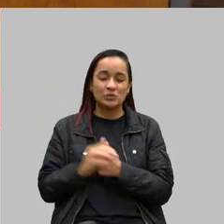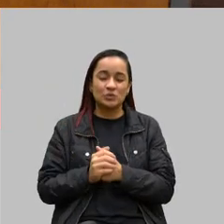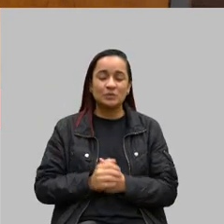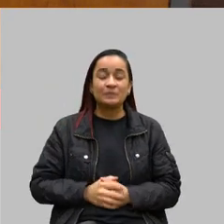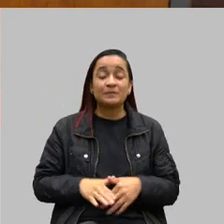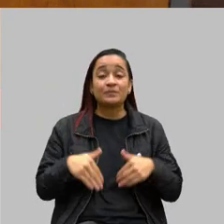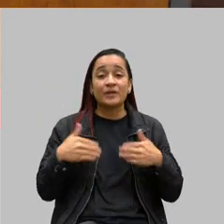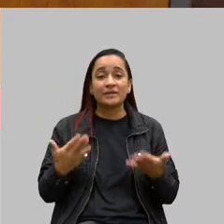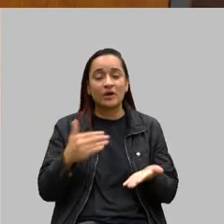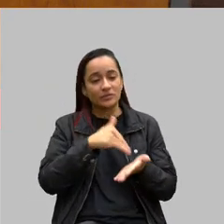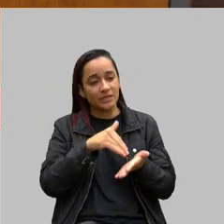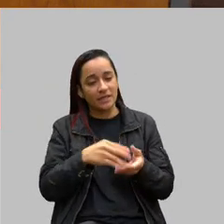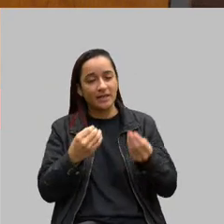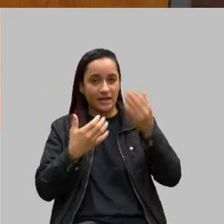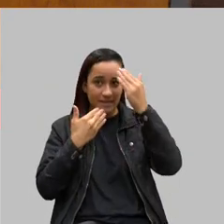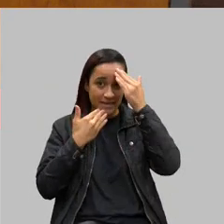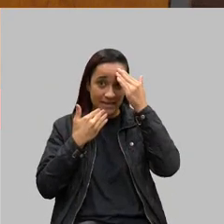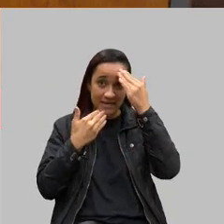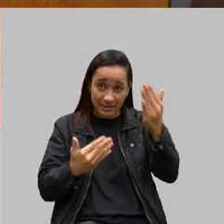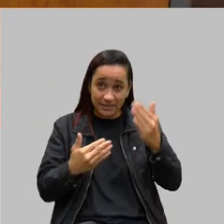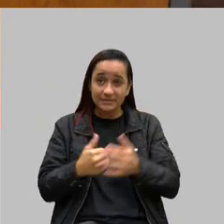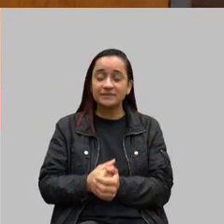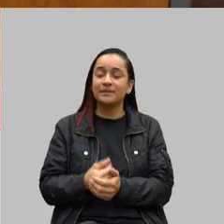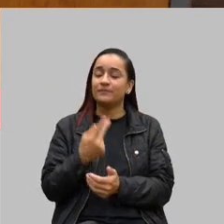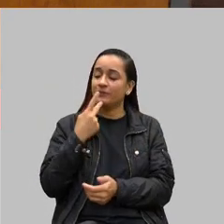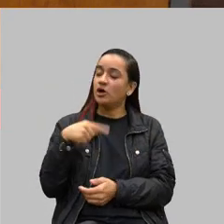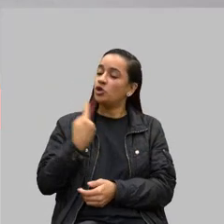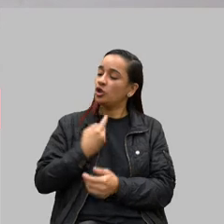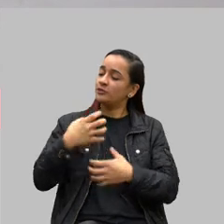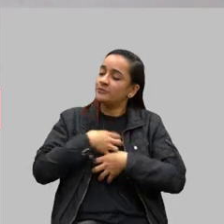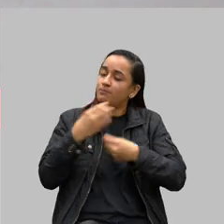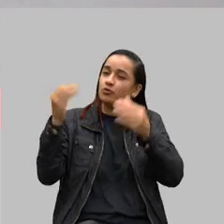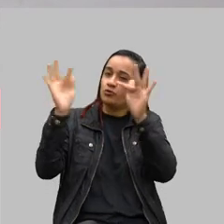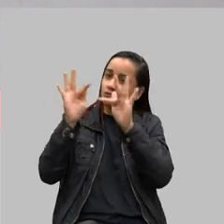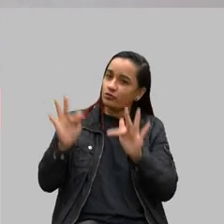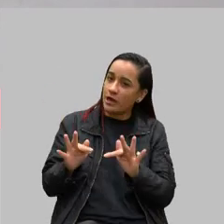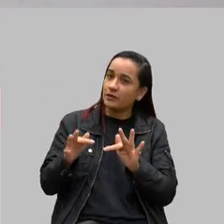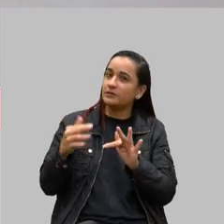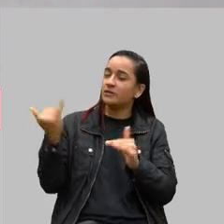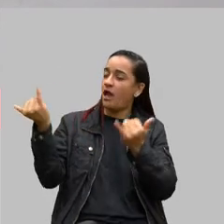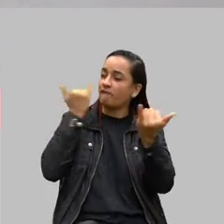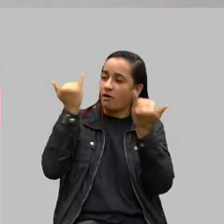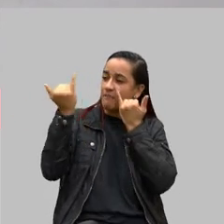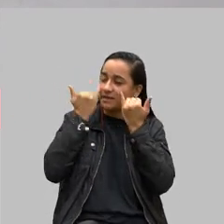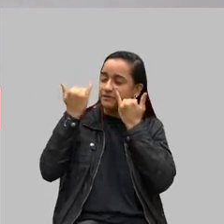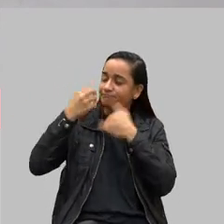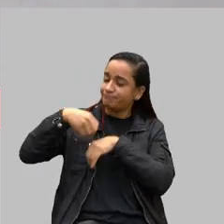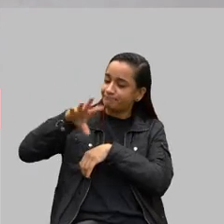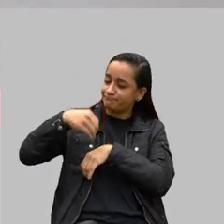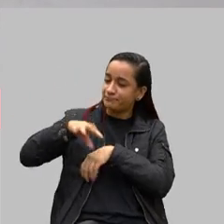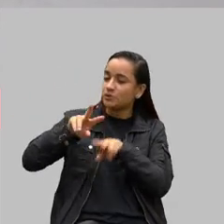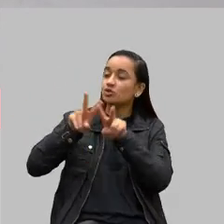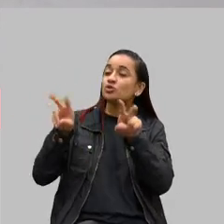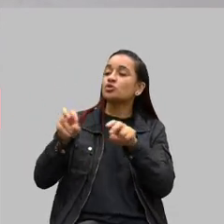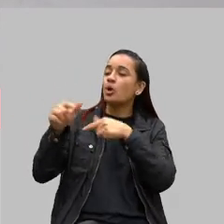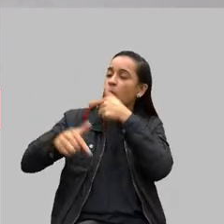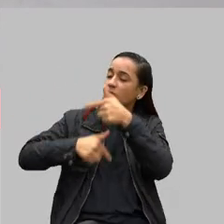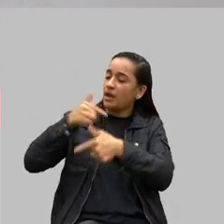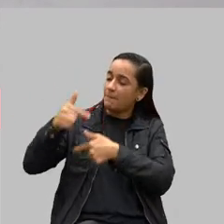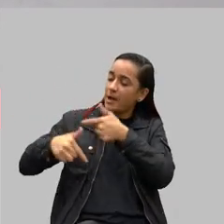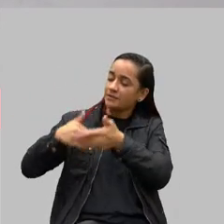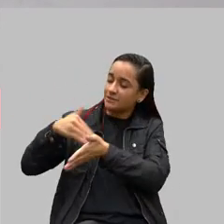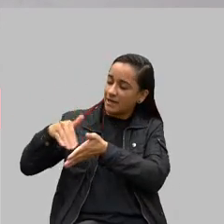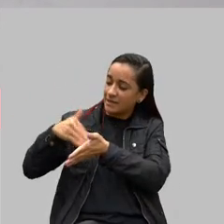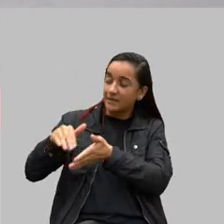secretário agradecer aí é dizer que a gente fica muito feliz com essas notícias que a gente vem recebendo do trabalho mesmo da secretaria e para